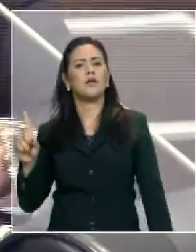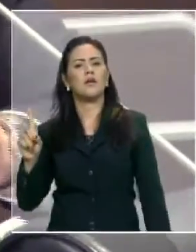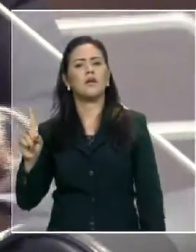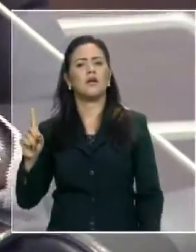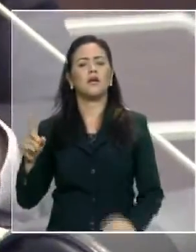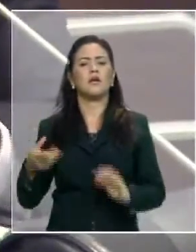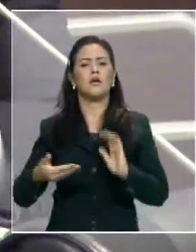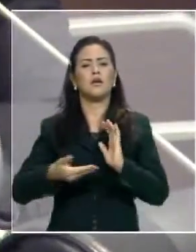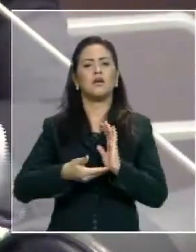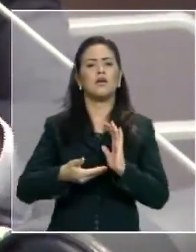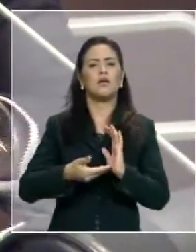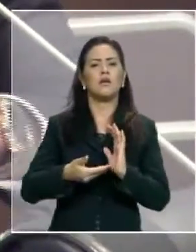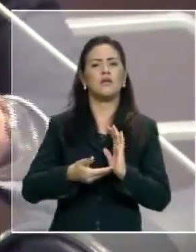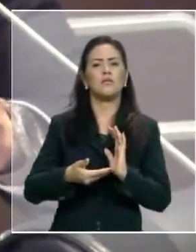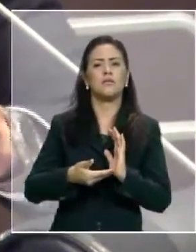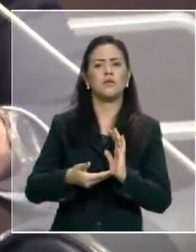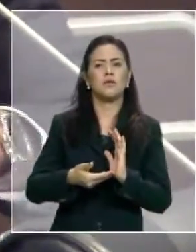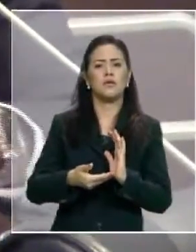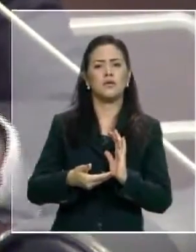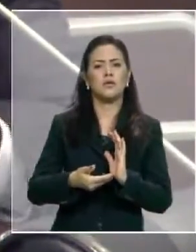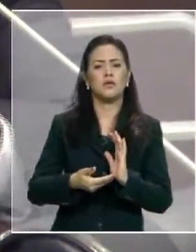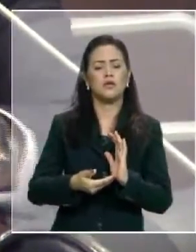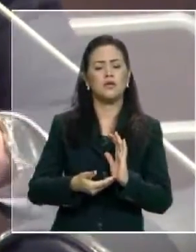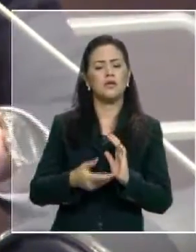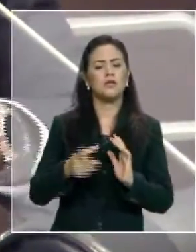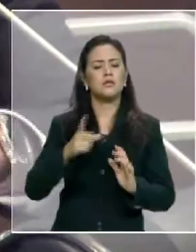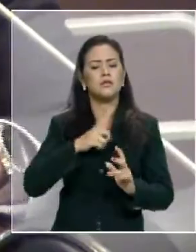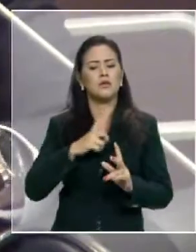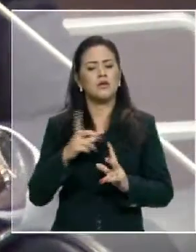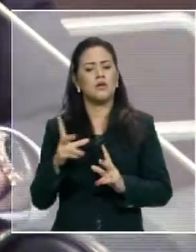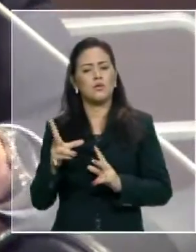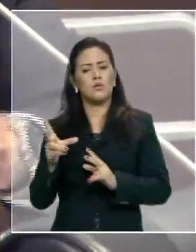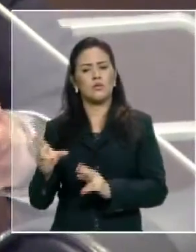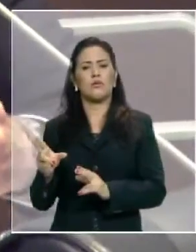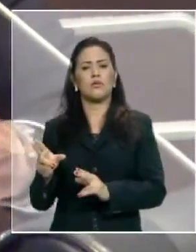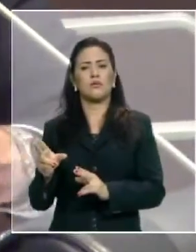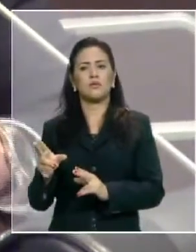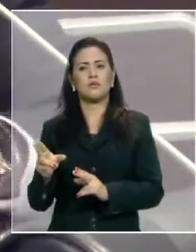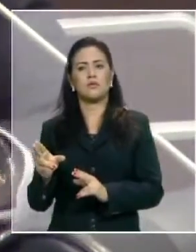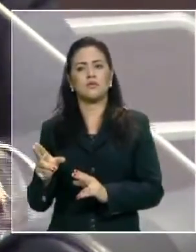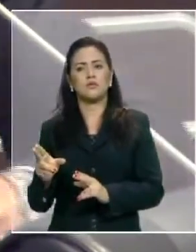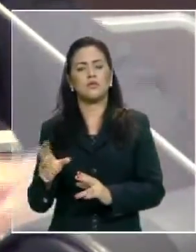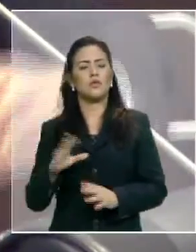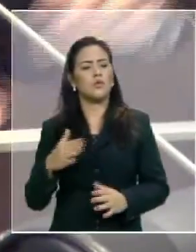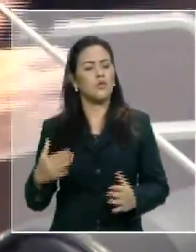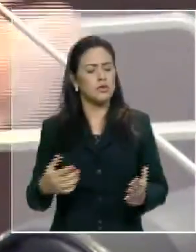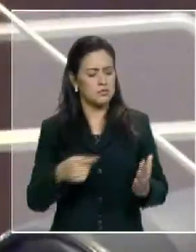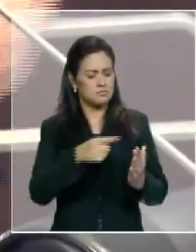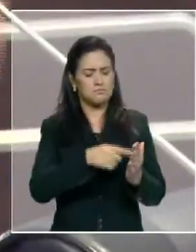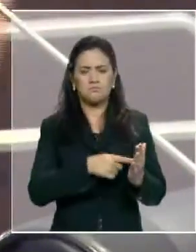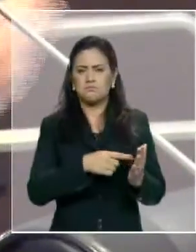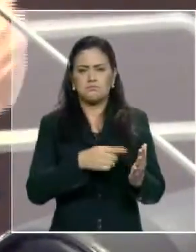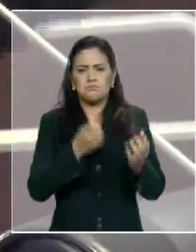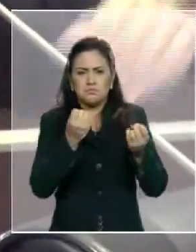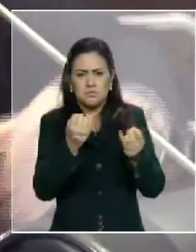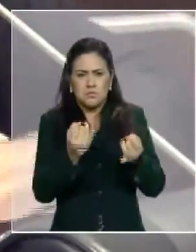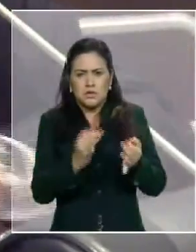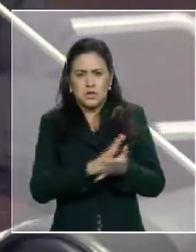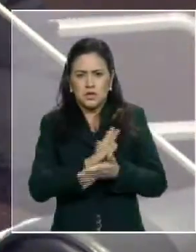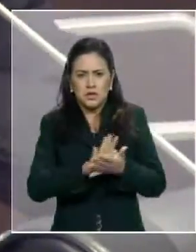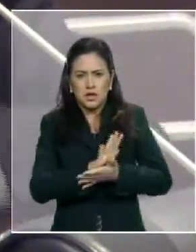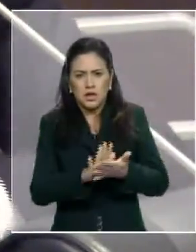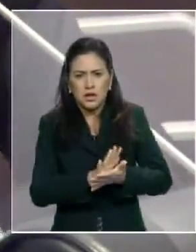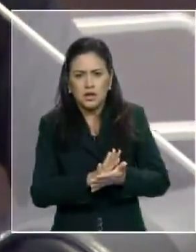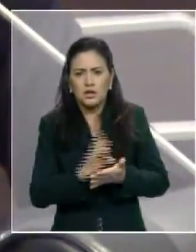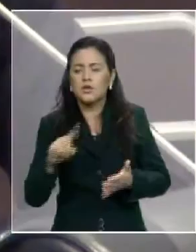aqui. Quando aqui nesta casa o regimento é omisso, nós vamos e nós nos espelhamos